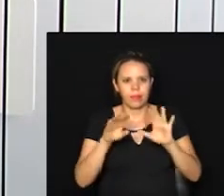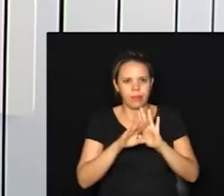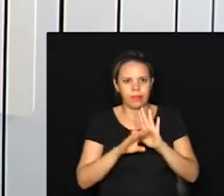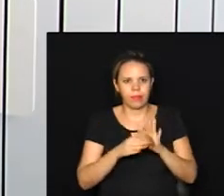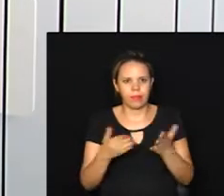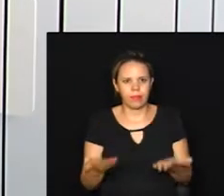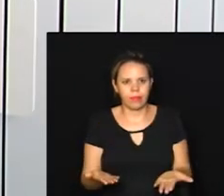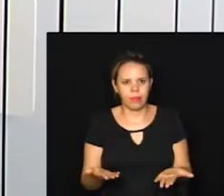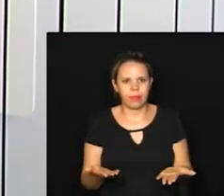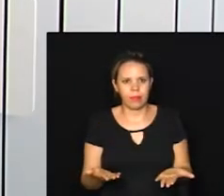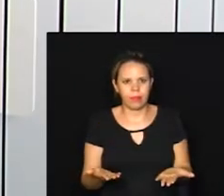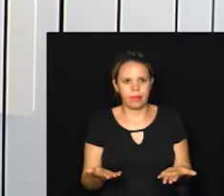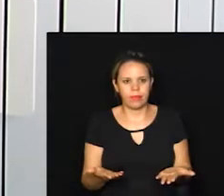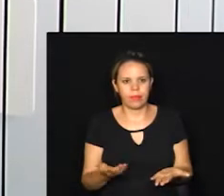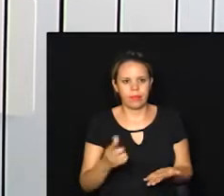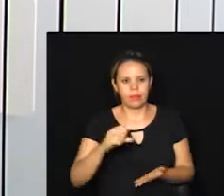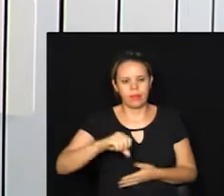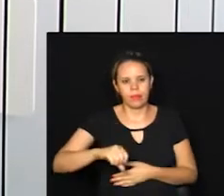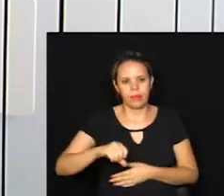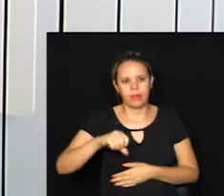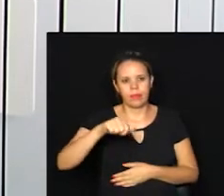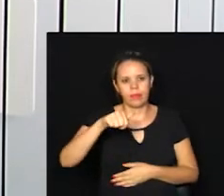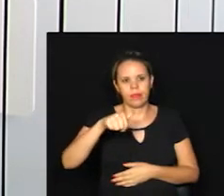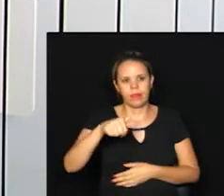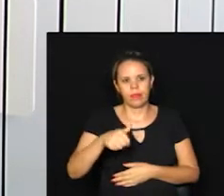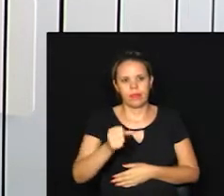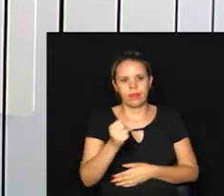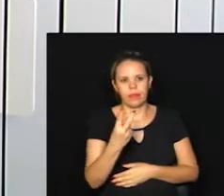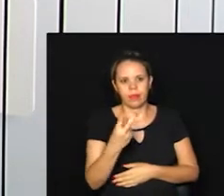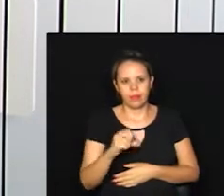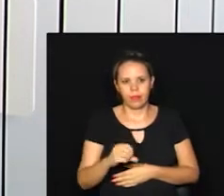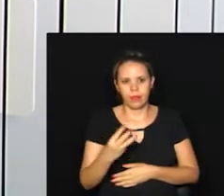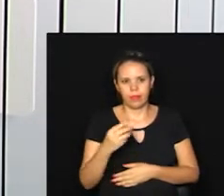programa, através do 19, o DDD